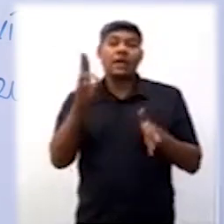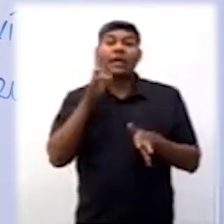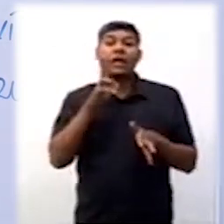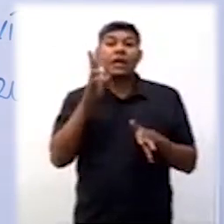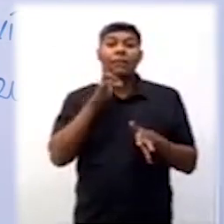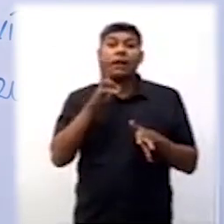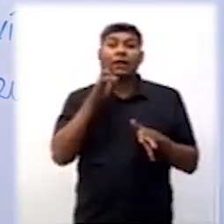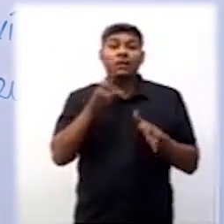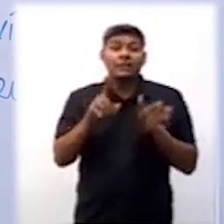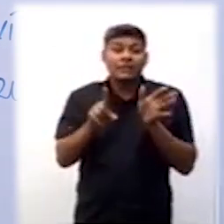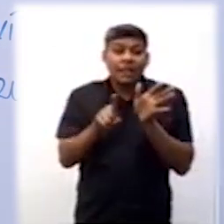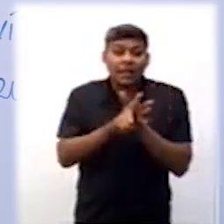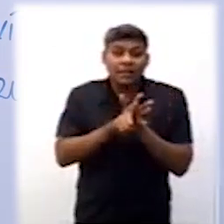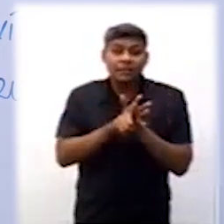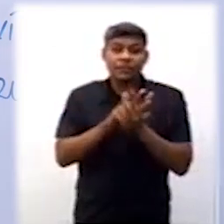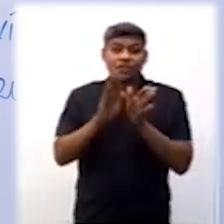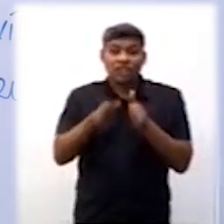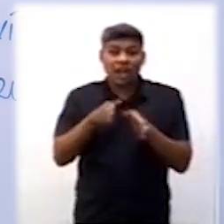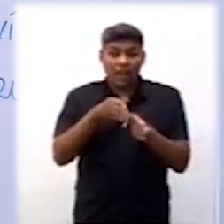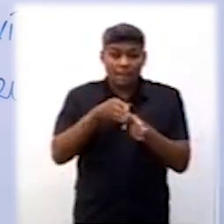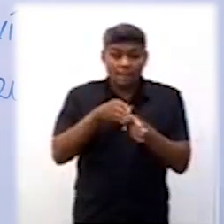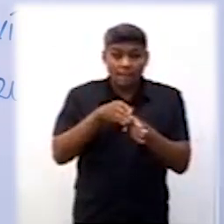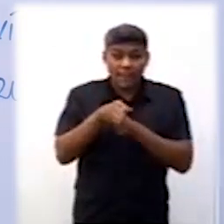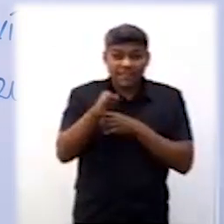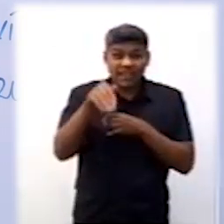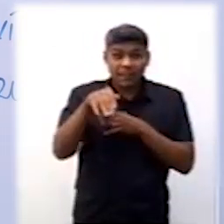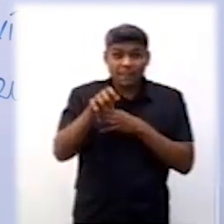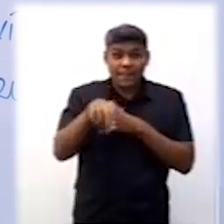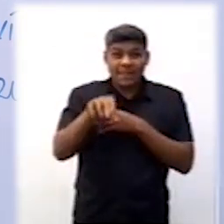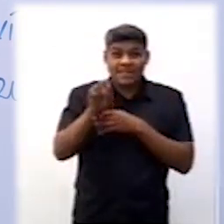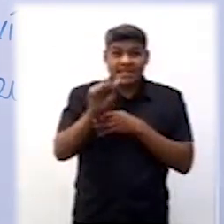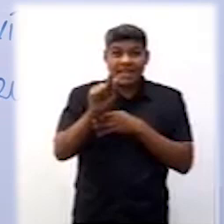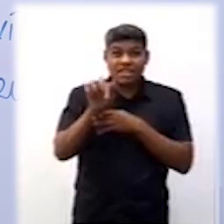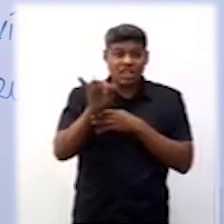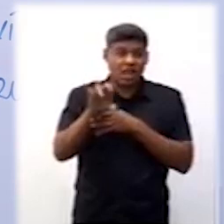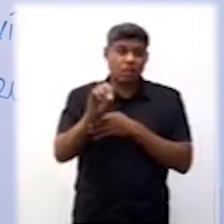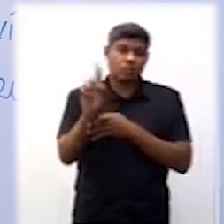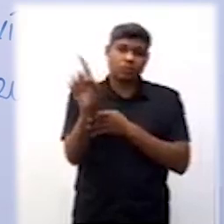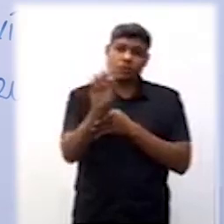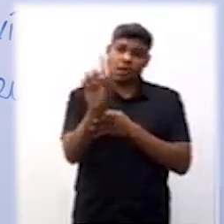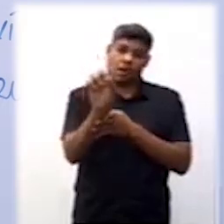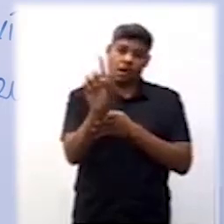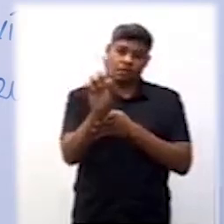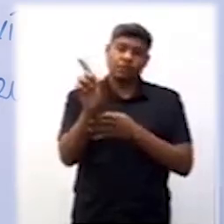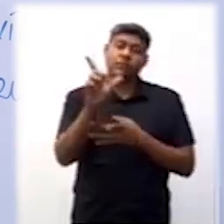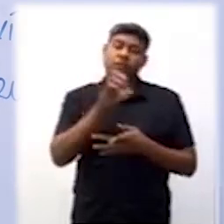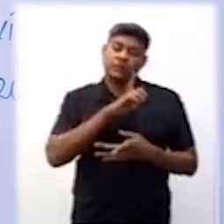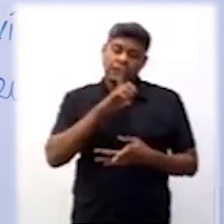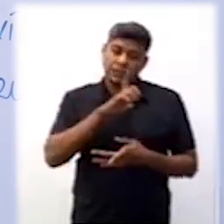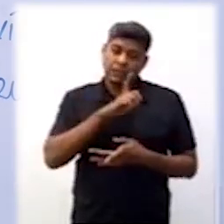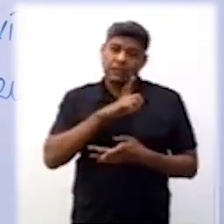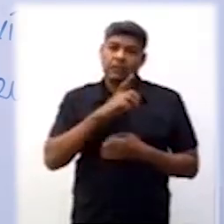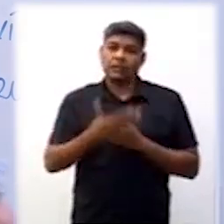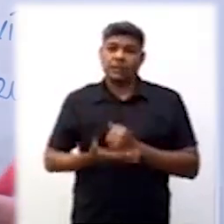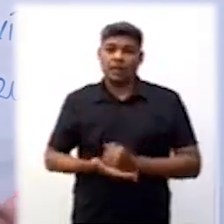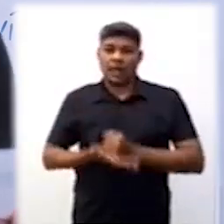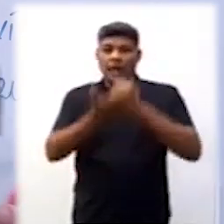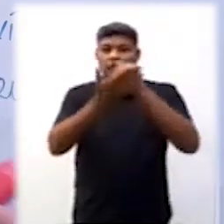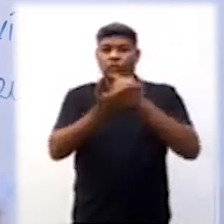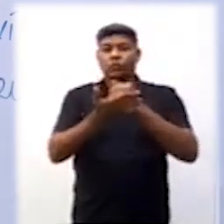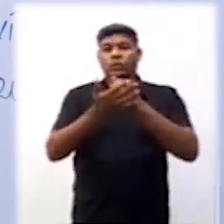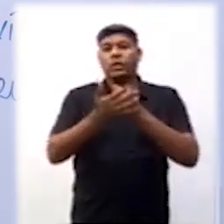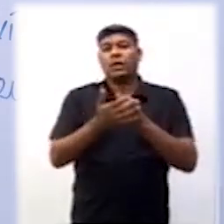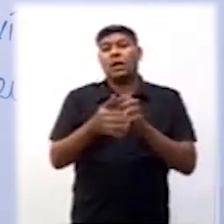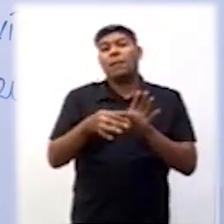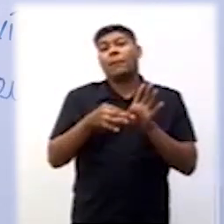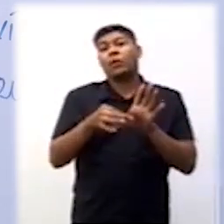senso negativo é aquele que já é o mensageiro? Não. É aquele que precisa produzir ainda o mensageiro para depois produzir proteína, com